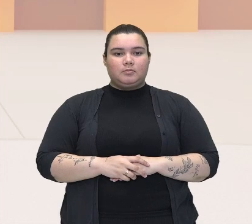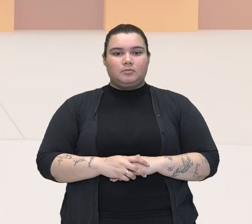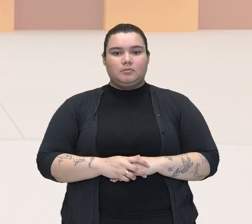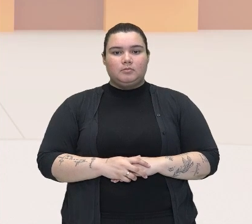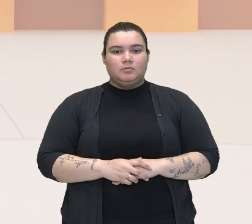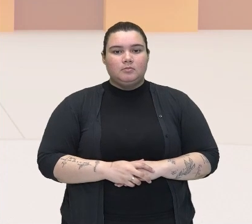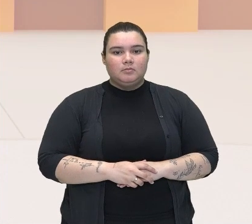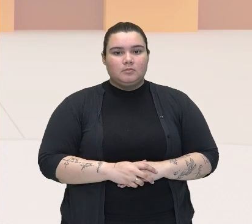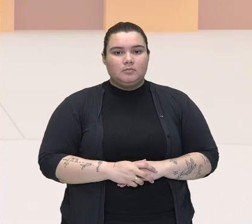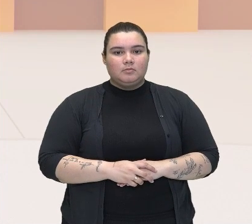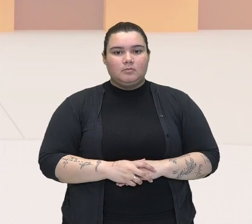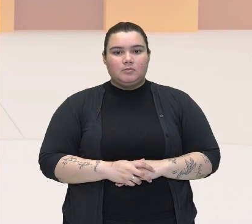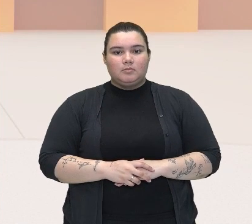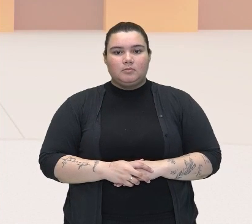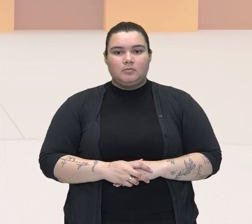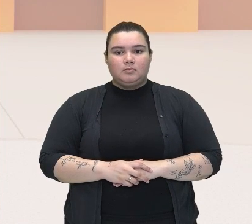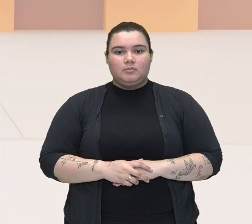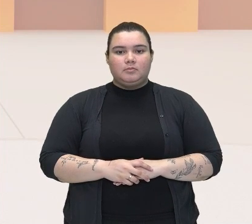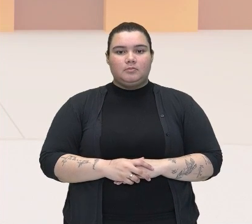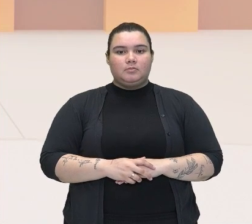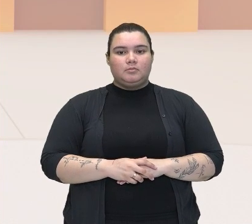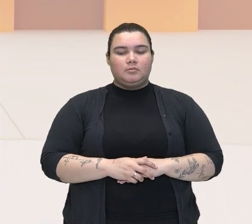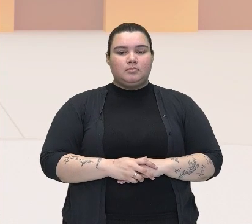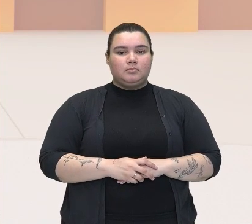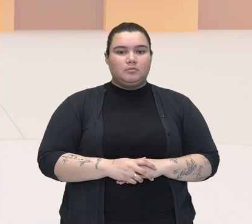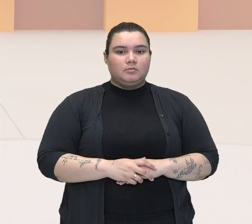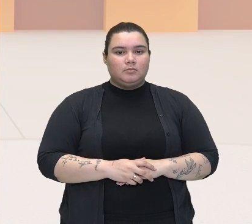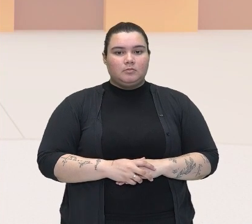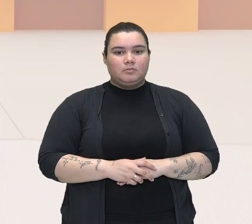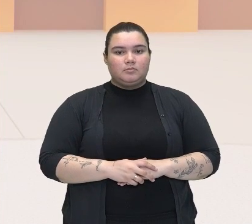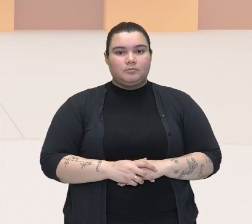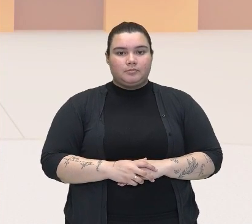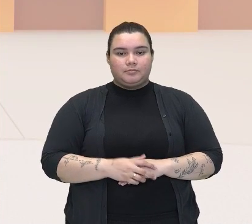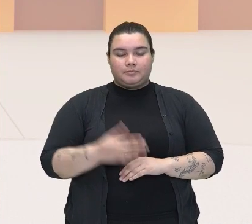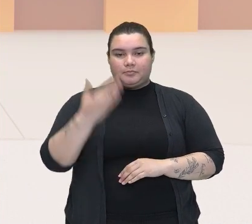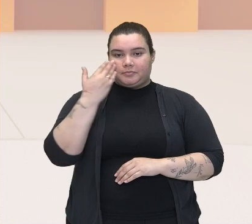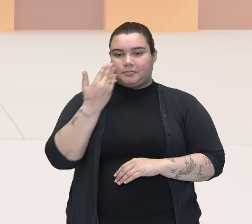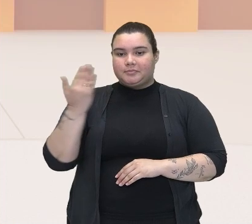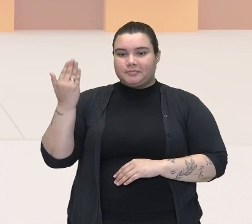Bi-2, dois partidos aqui, ó, bipartidarismo, né? Dois partidos.